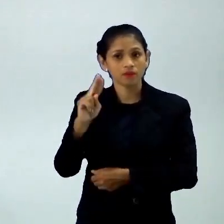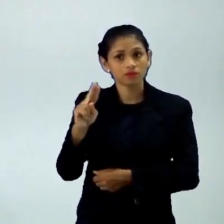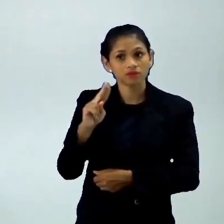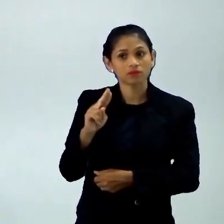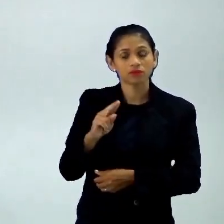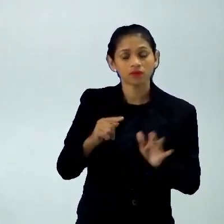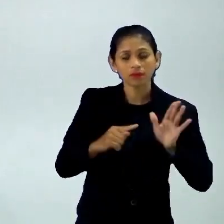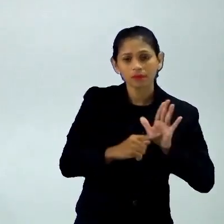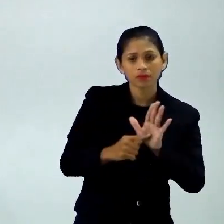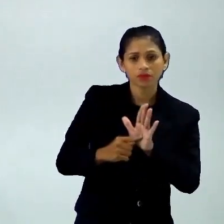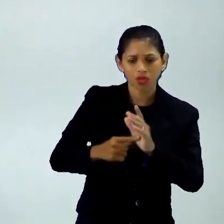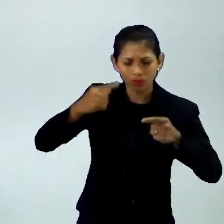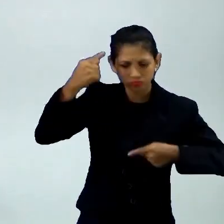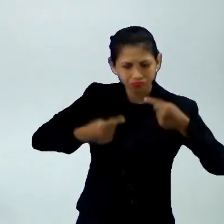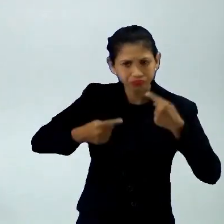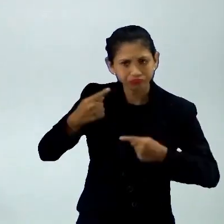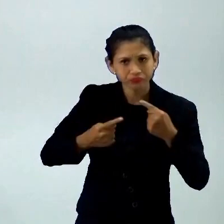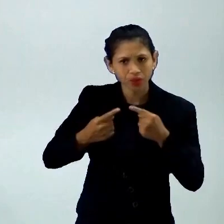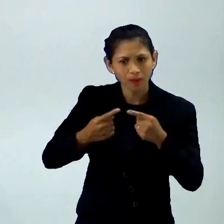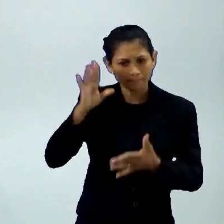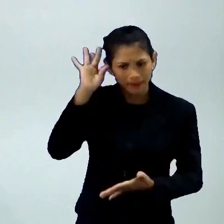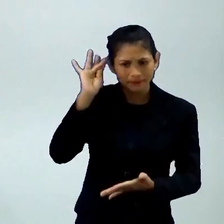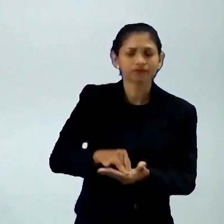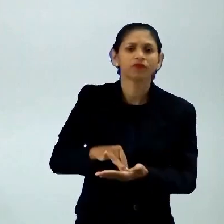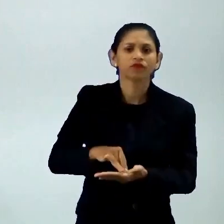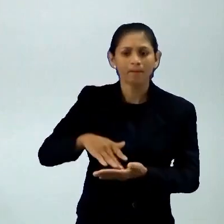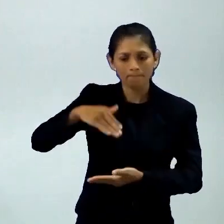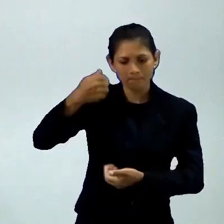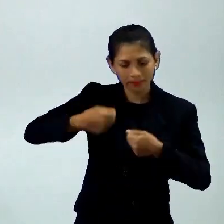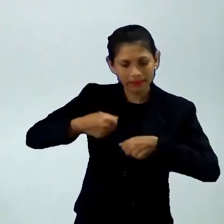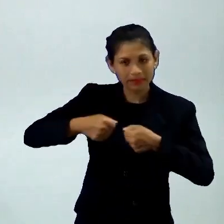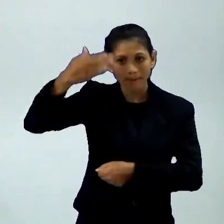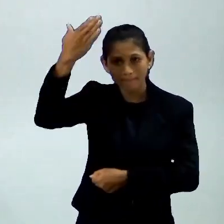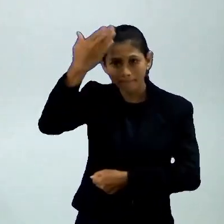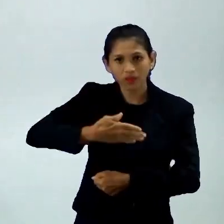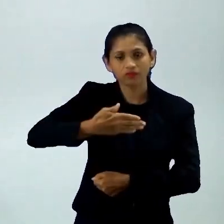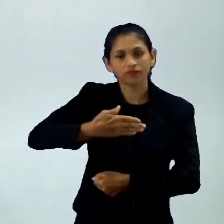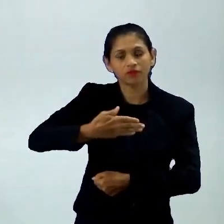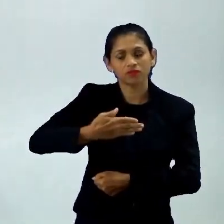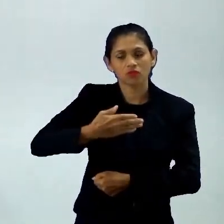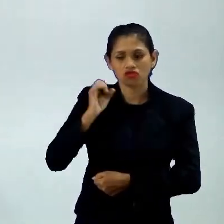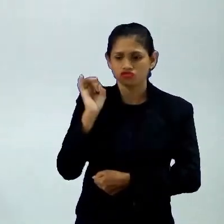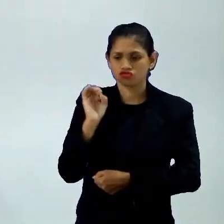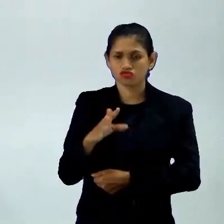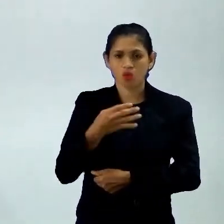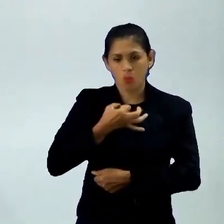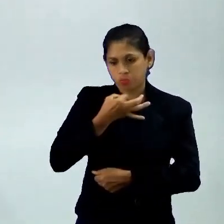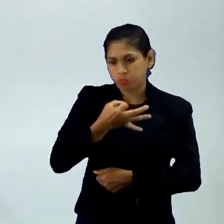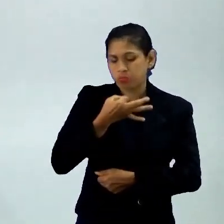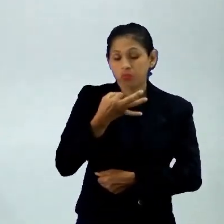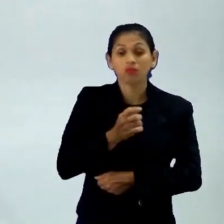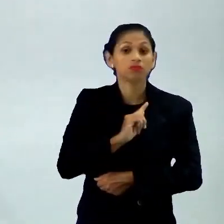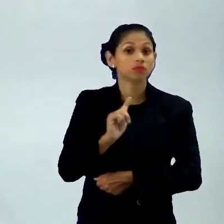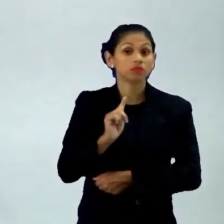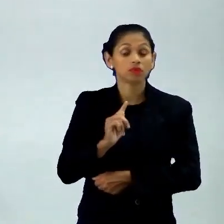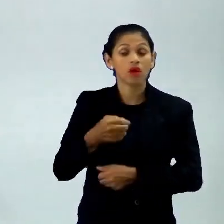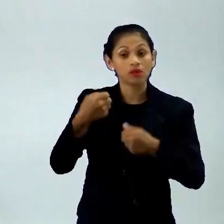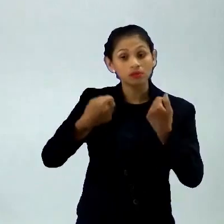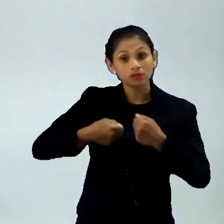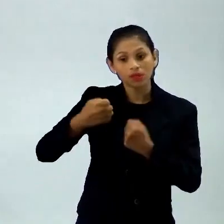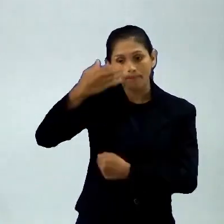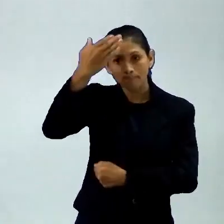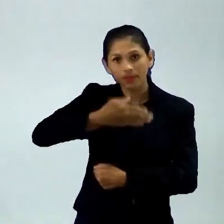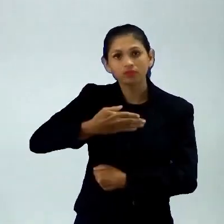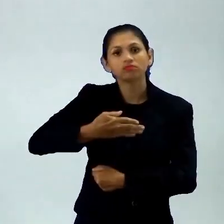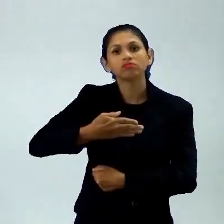e traz argumentos para comprovar, porque não adianta só emitir uma opinião, você precisa de explicações, de